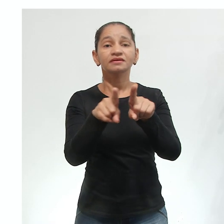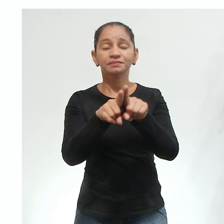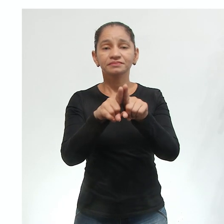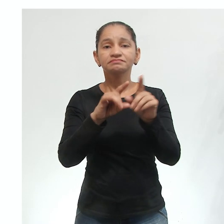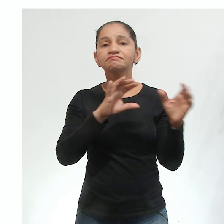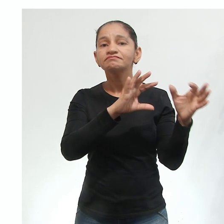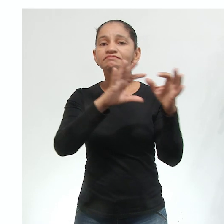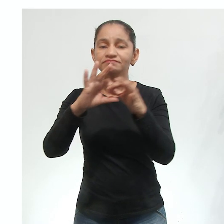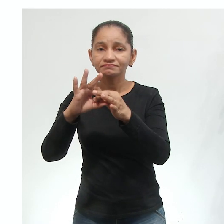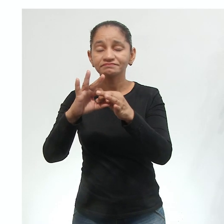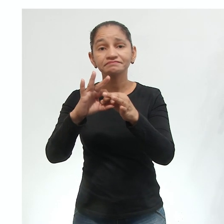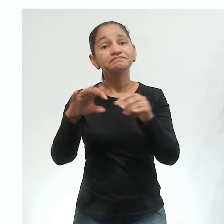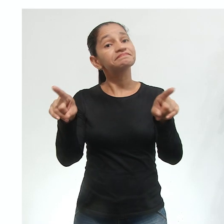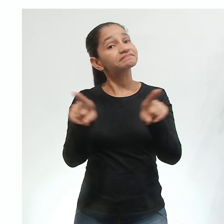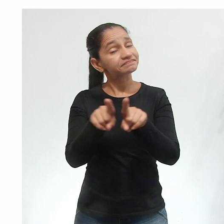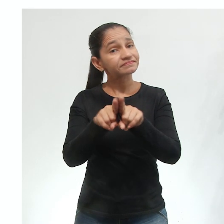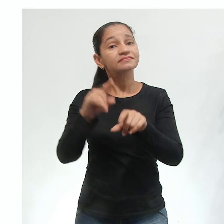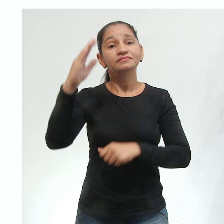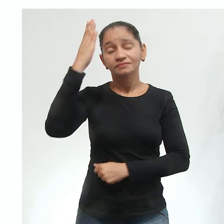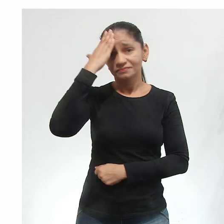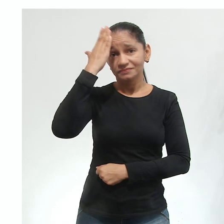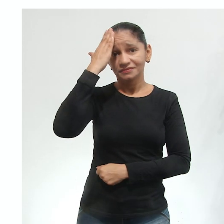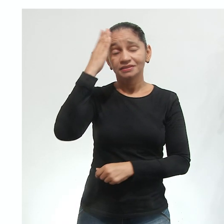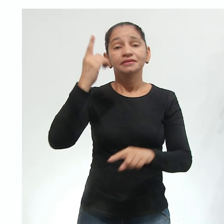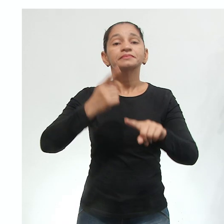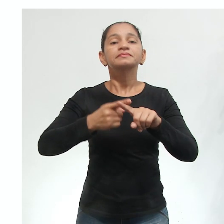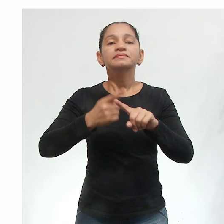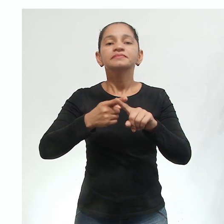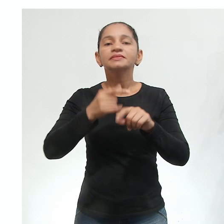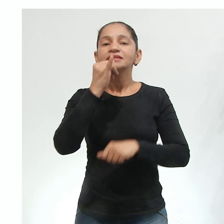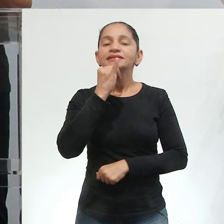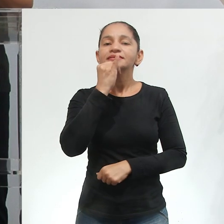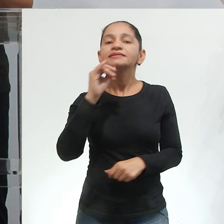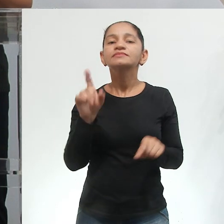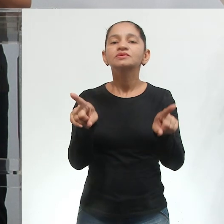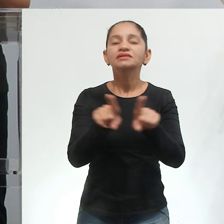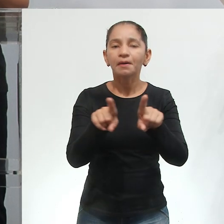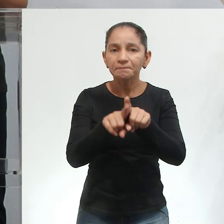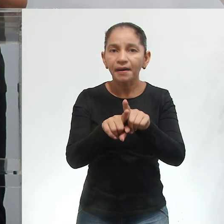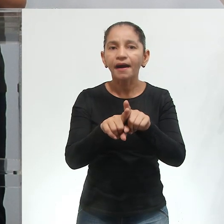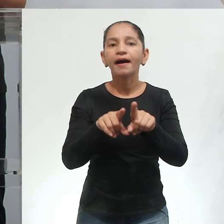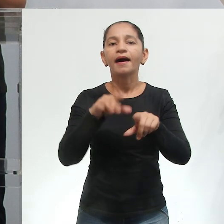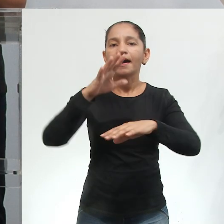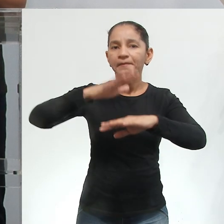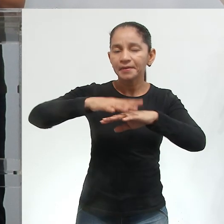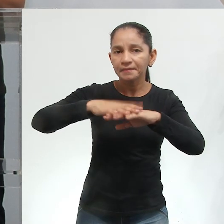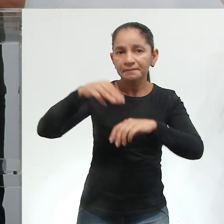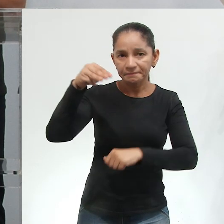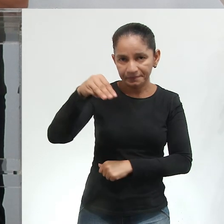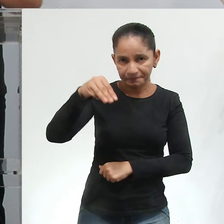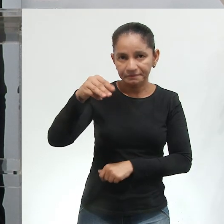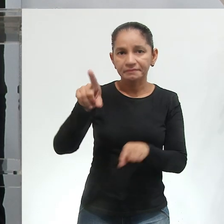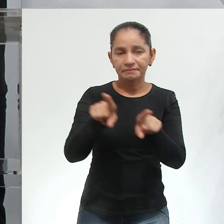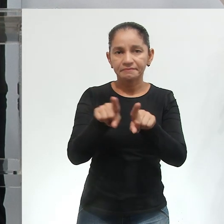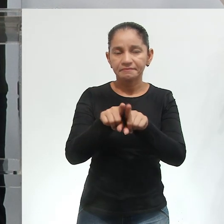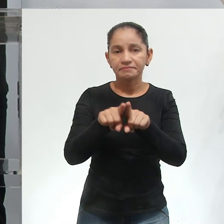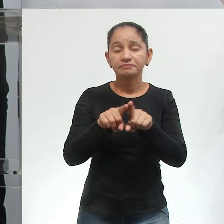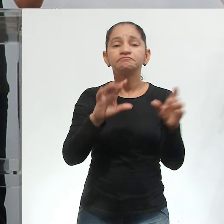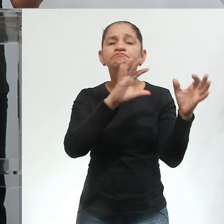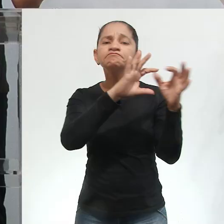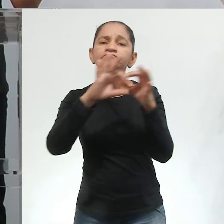e contextualizada. Entender que ao se trabalhar e ao ensinar matemática, né,